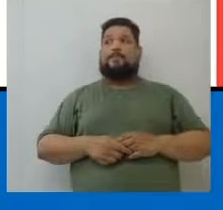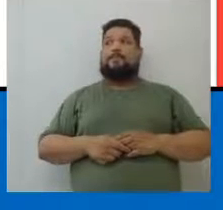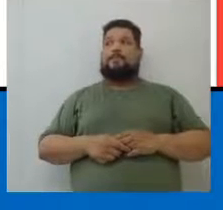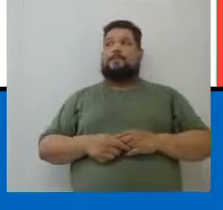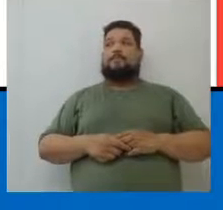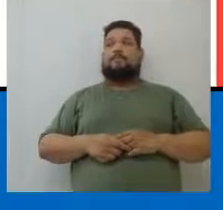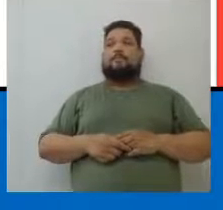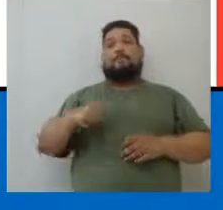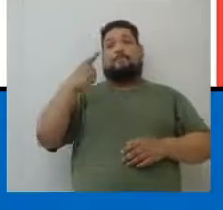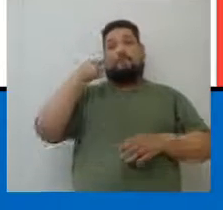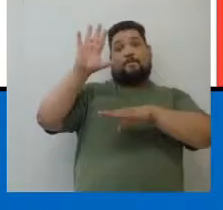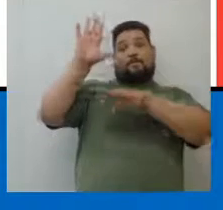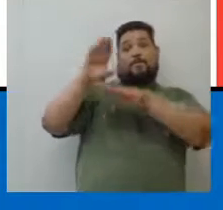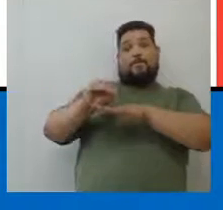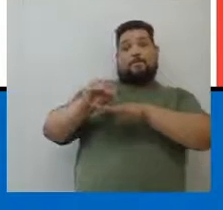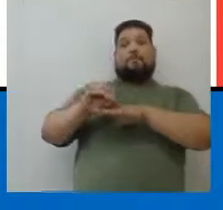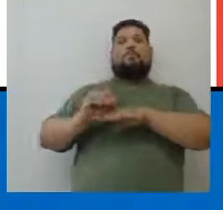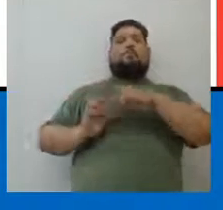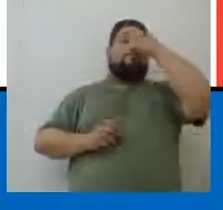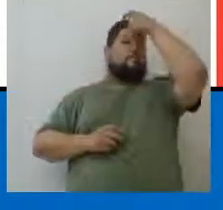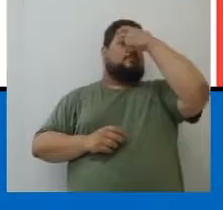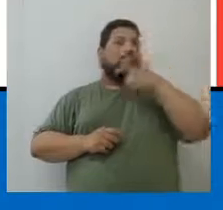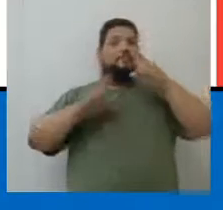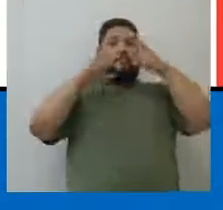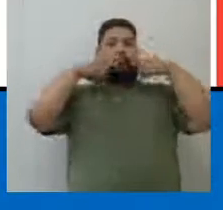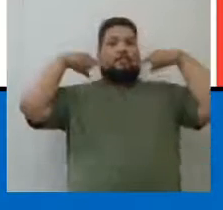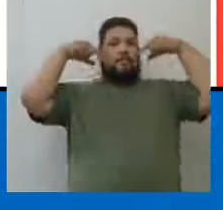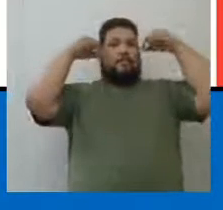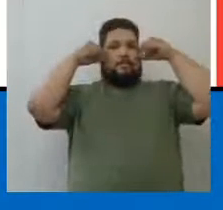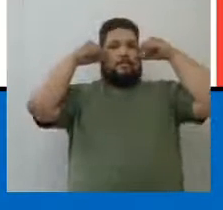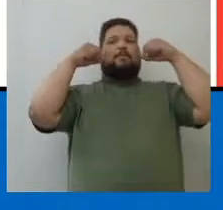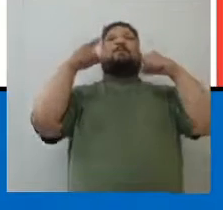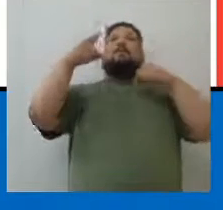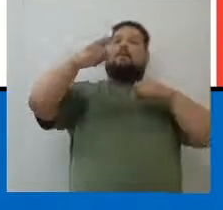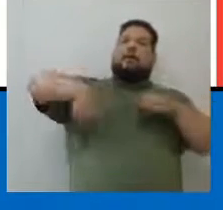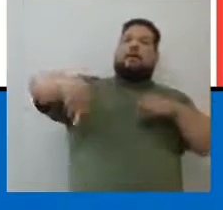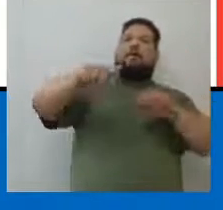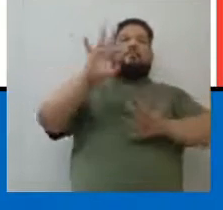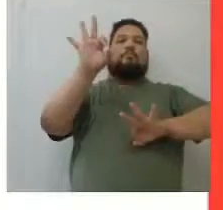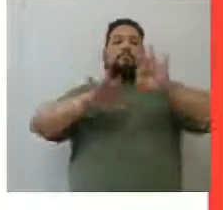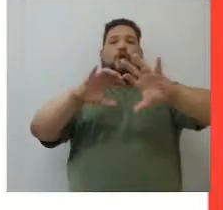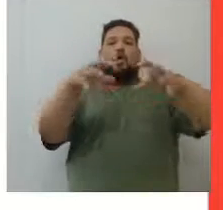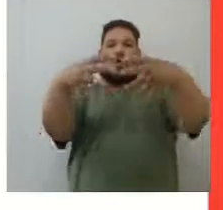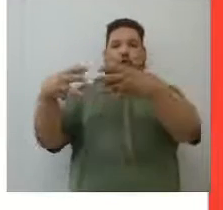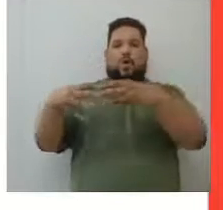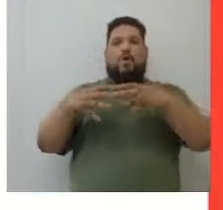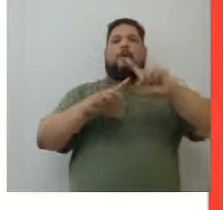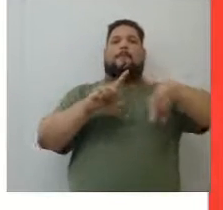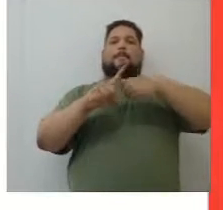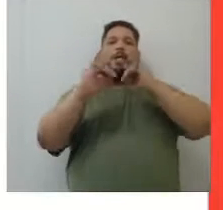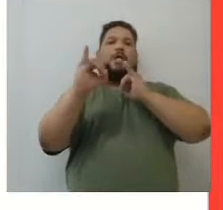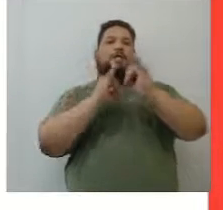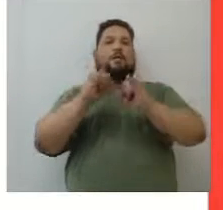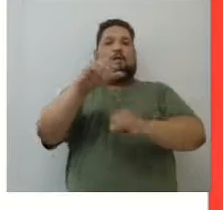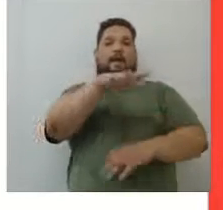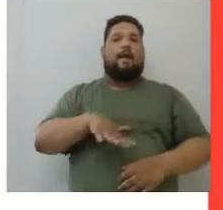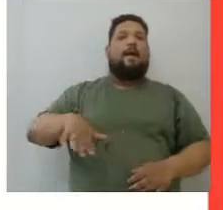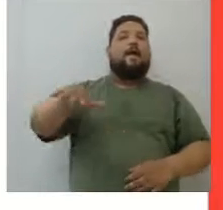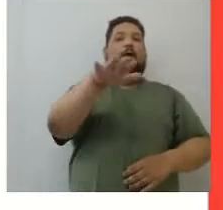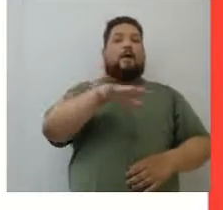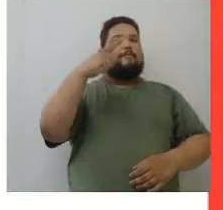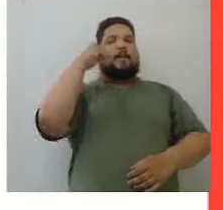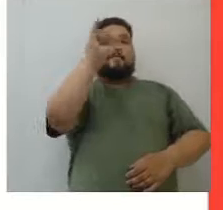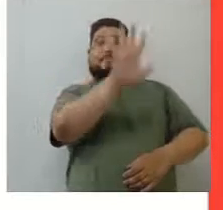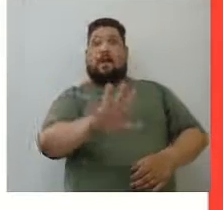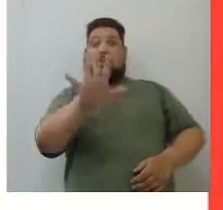Aí está uma foto, tá? As novas possibilidades de organização da população com a internet e o ciberespaço. Nessa